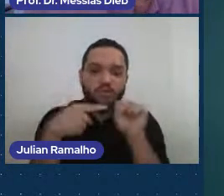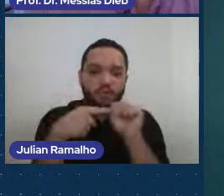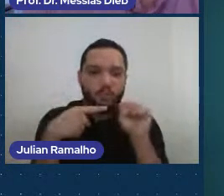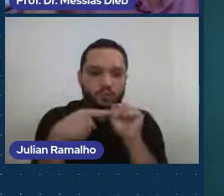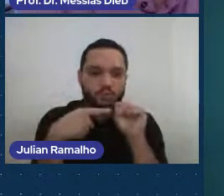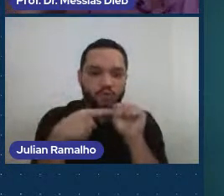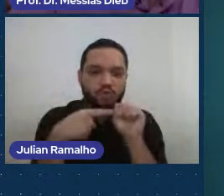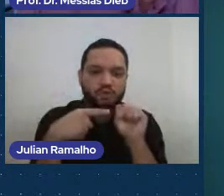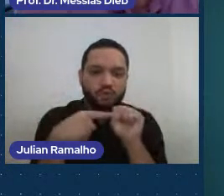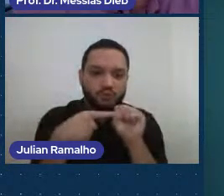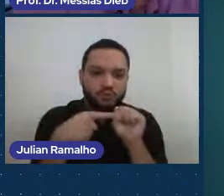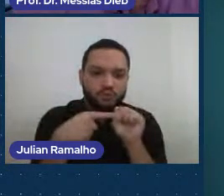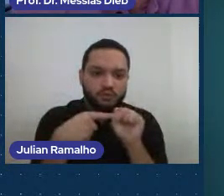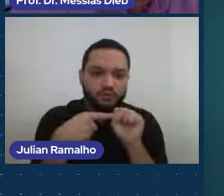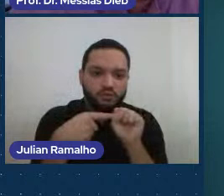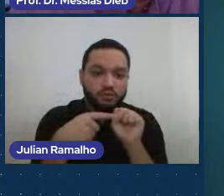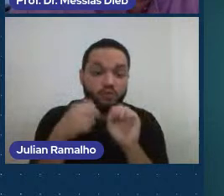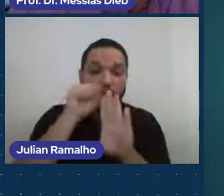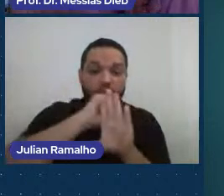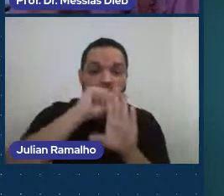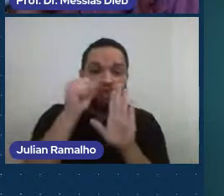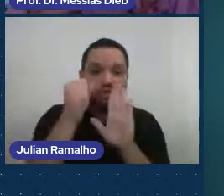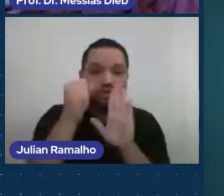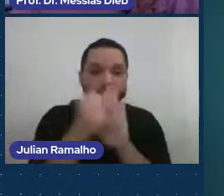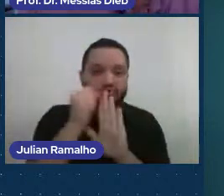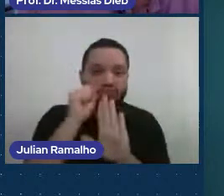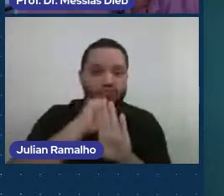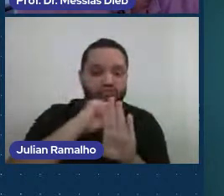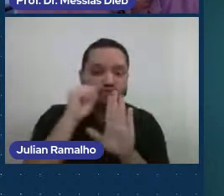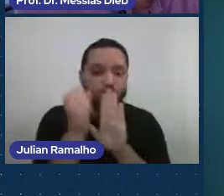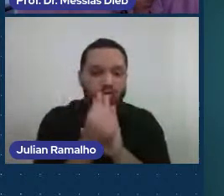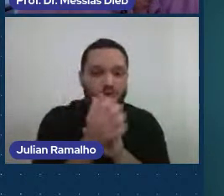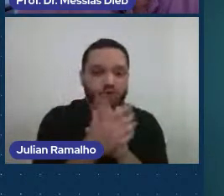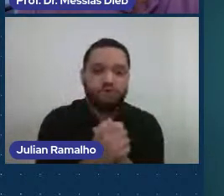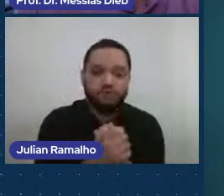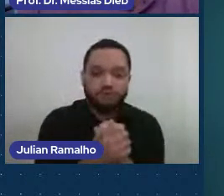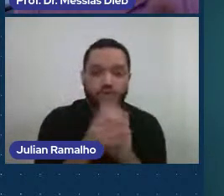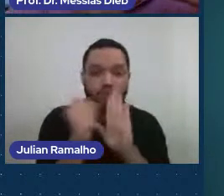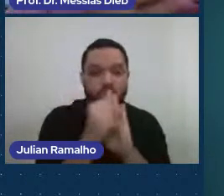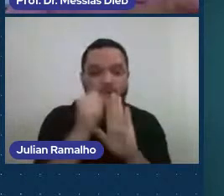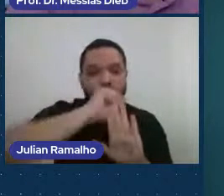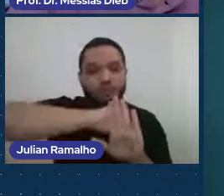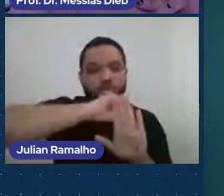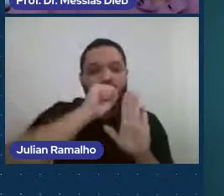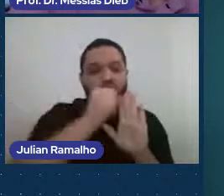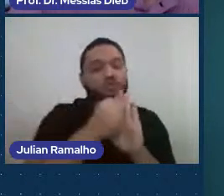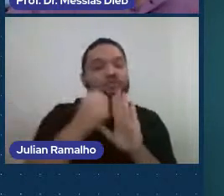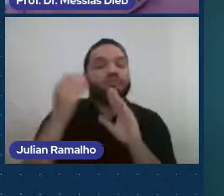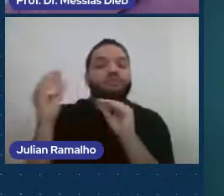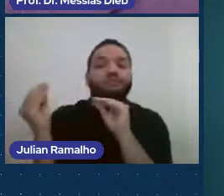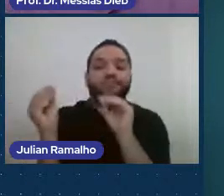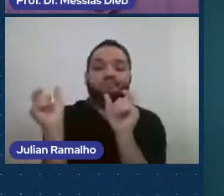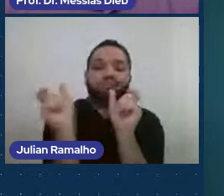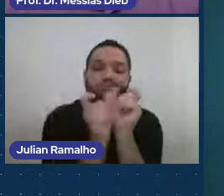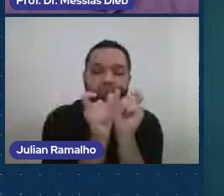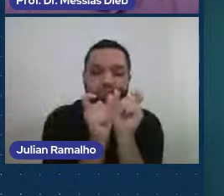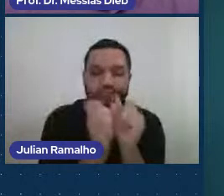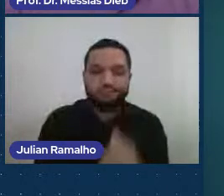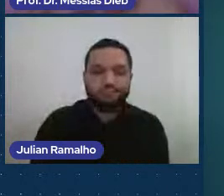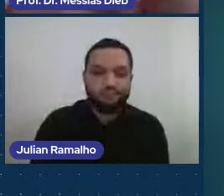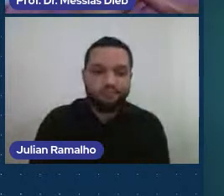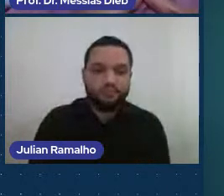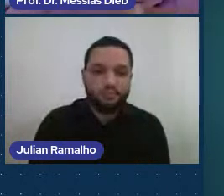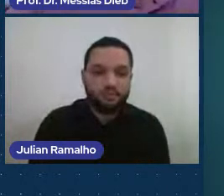Então, logo após o verbo, tem que vir um substantivo. Então, quem analisa, analisa alguma